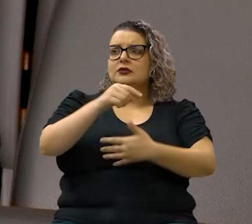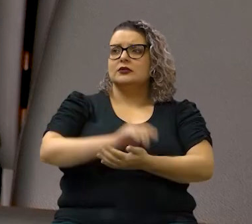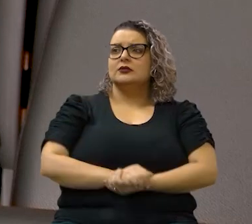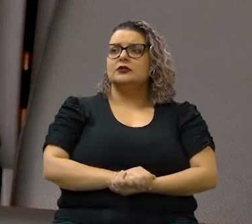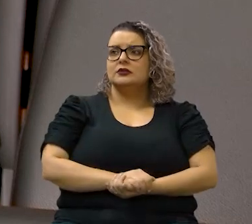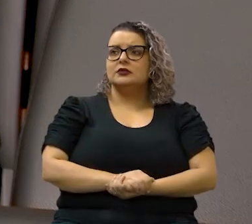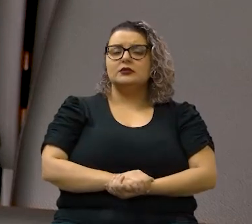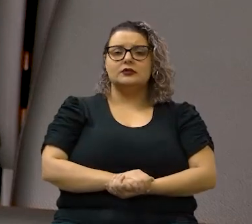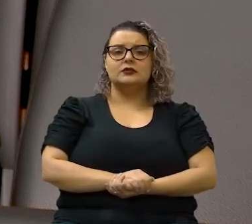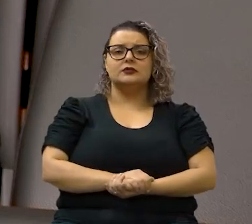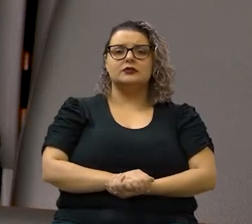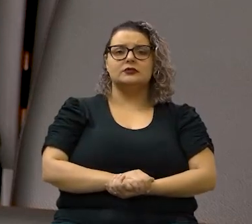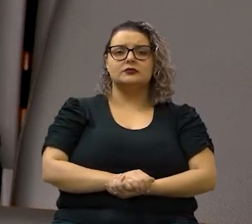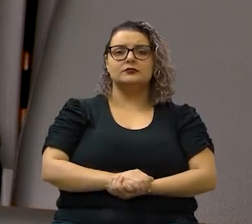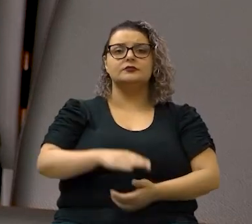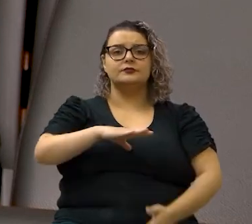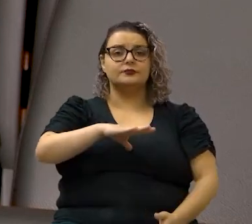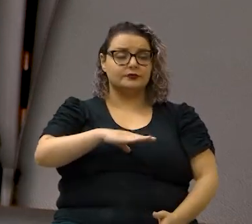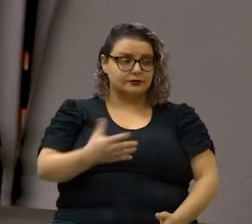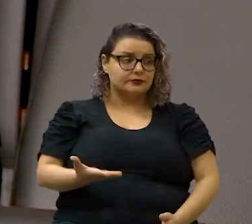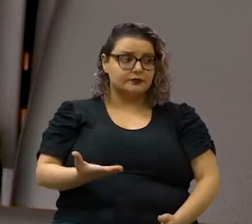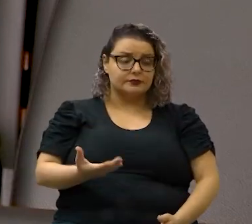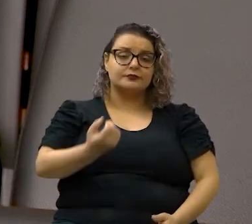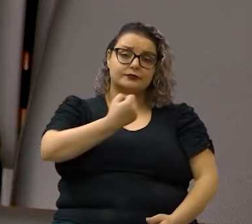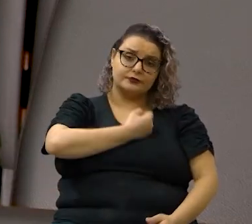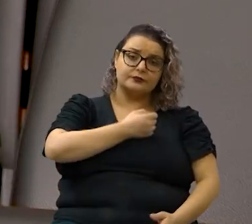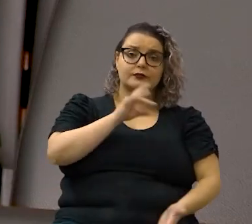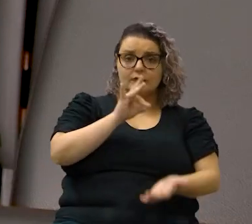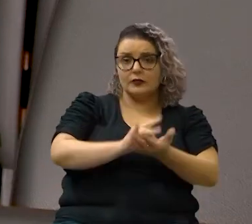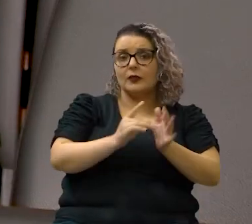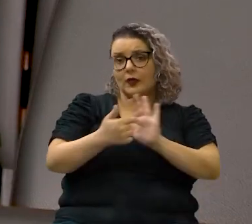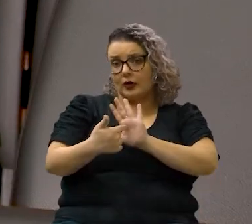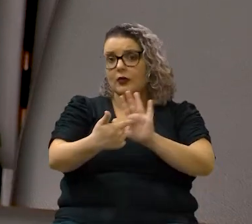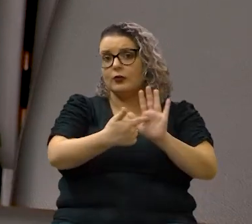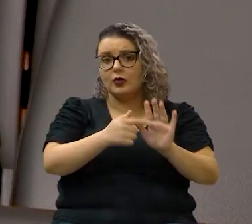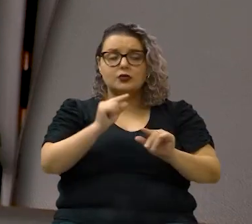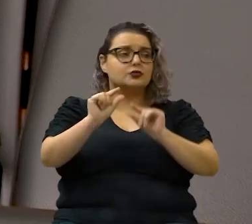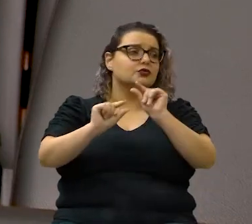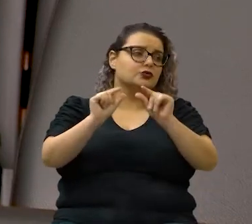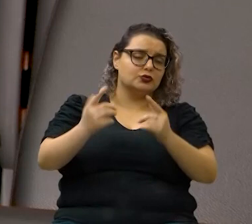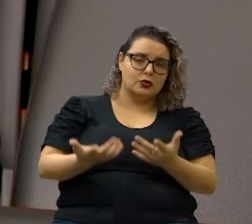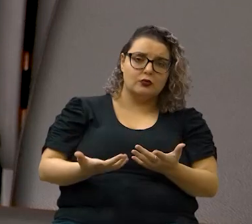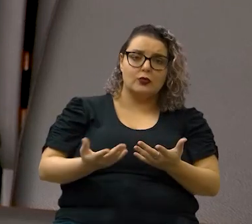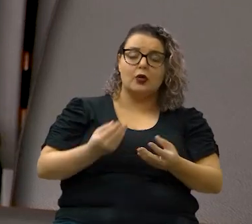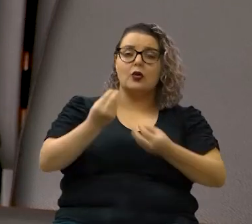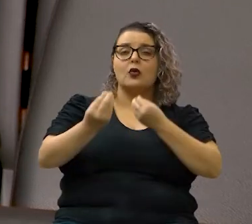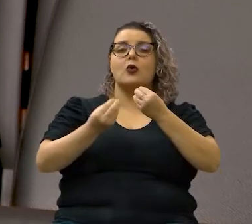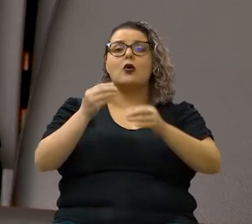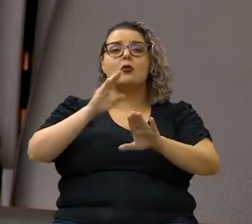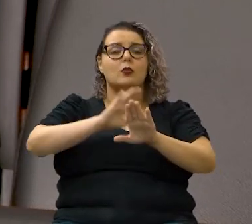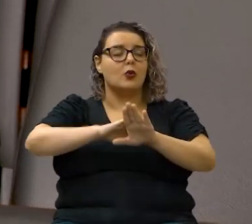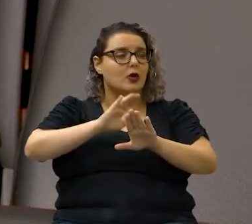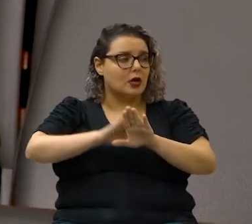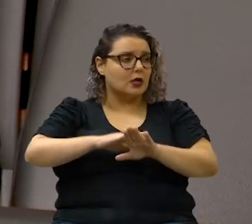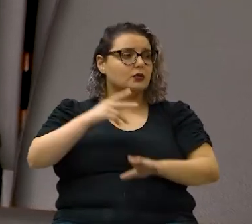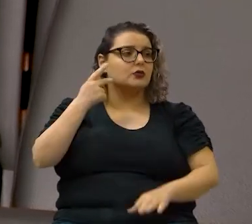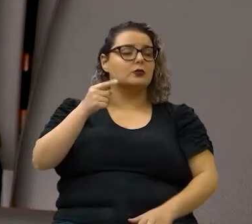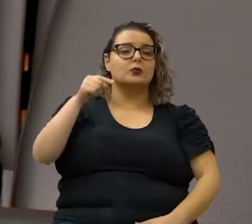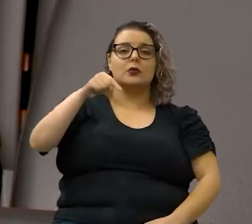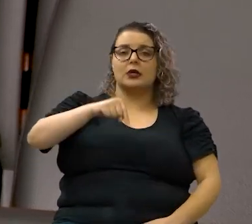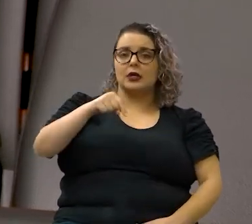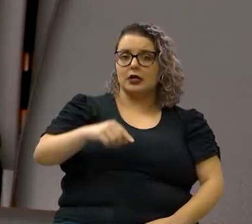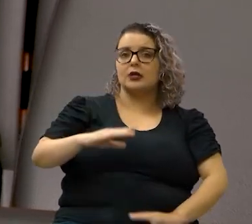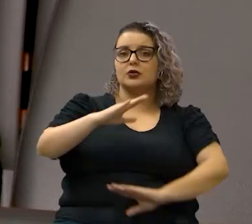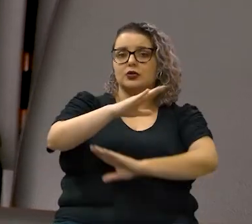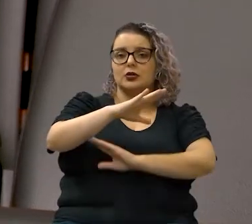para o Executivo soluções para a cidade. Então, são números realmente que revelam um pouco como a gente atua como vereador